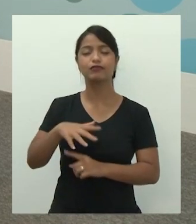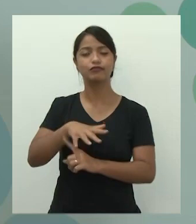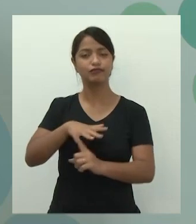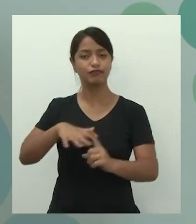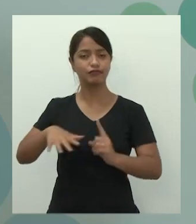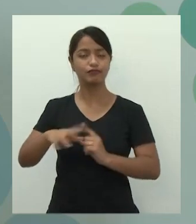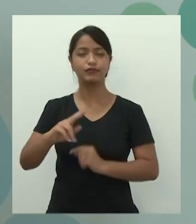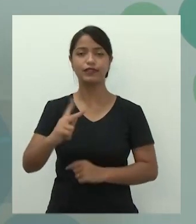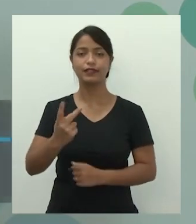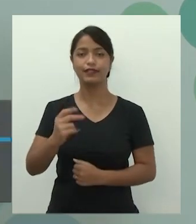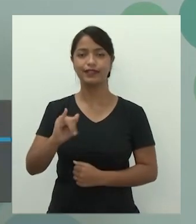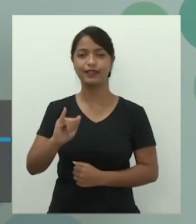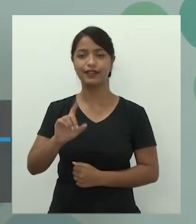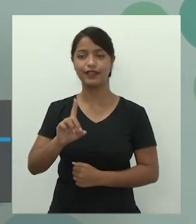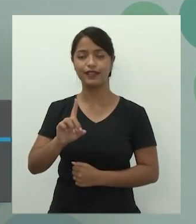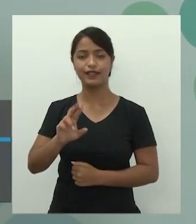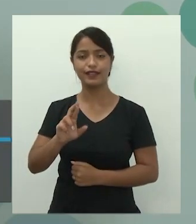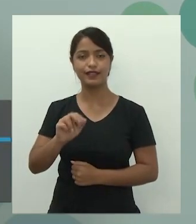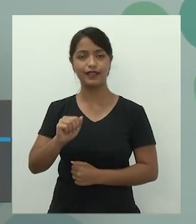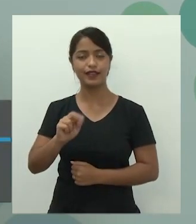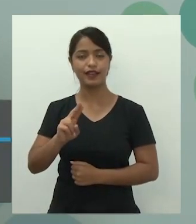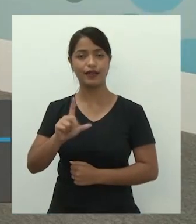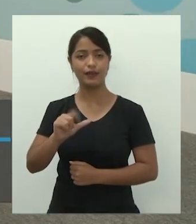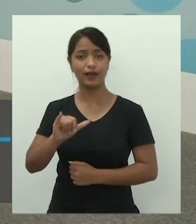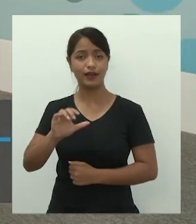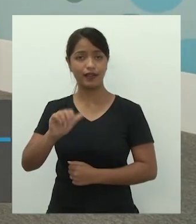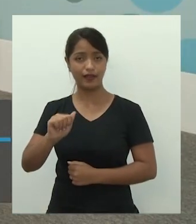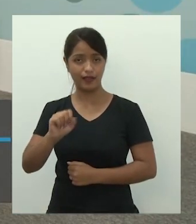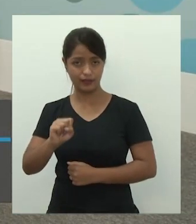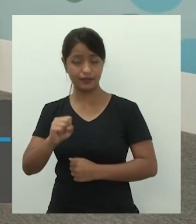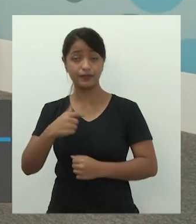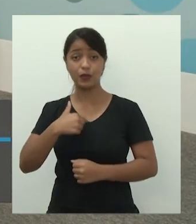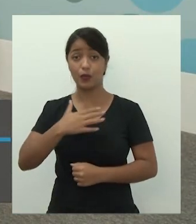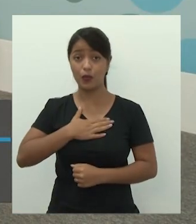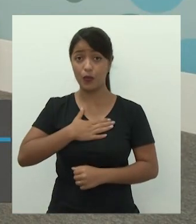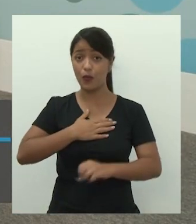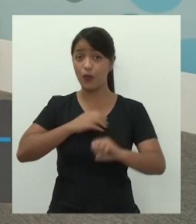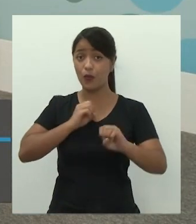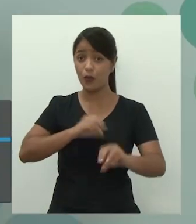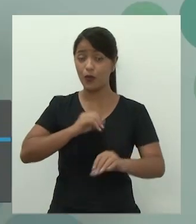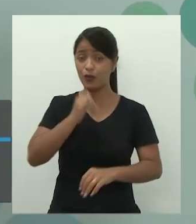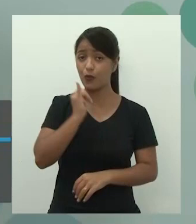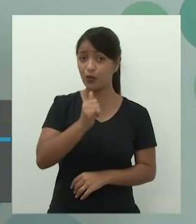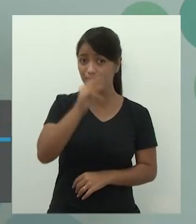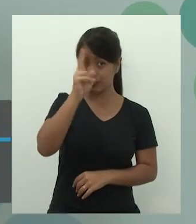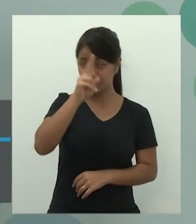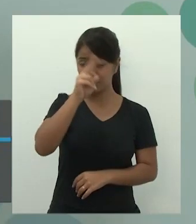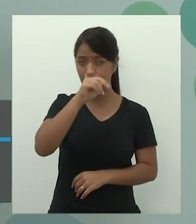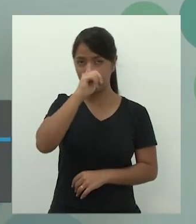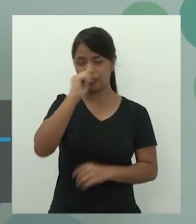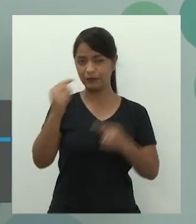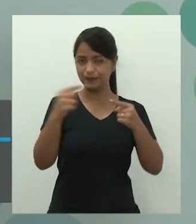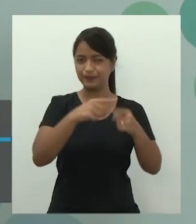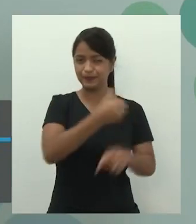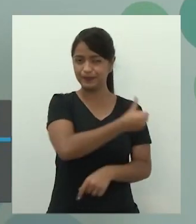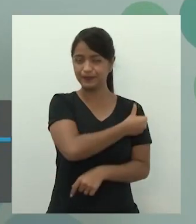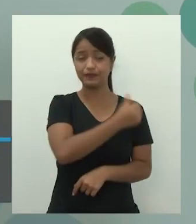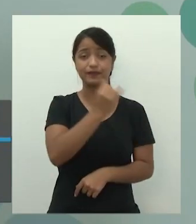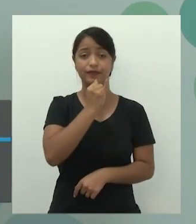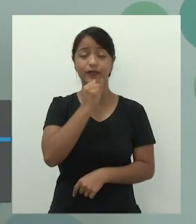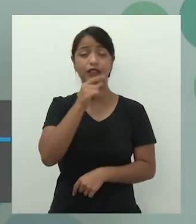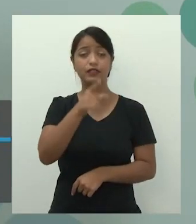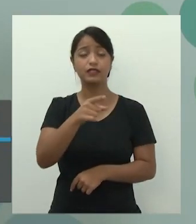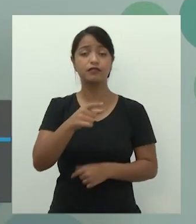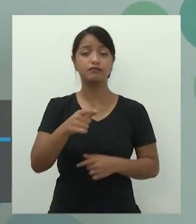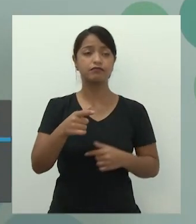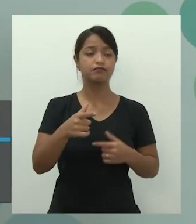né? Exatamente. Eu até gosto de contar uma história assim, professora Luísa, eu conto isso lá no 6º ano, gente. Se você é um nômade, está caminhando lá pelo